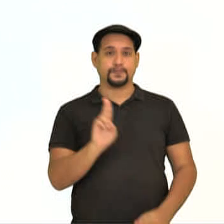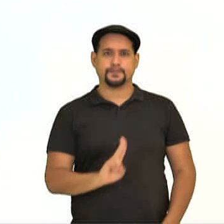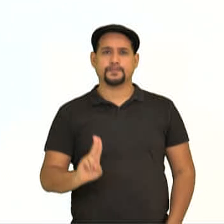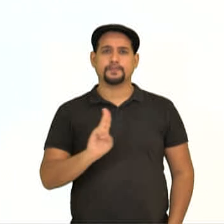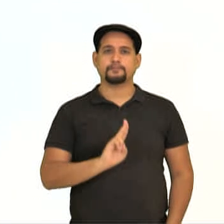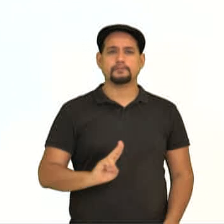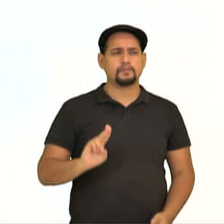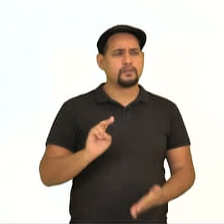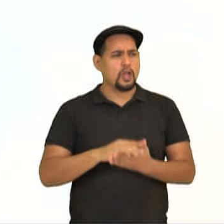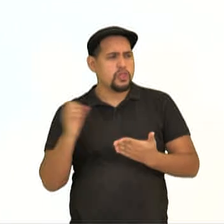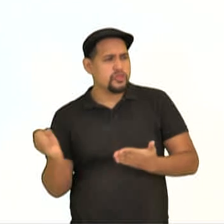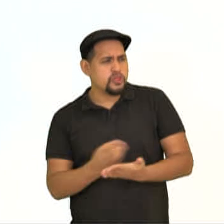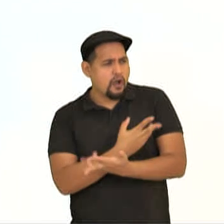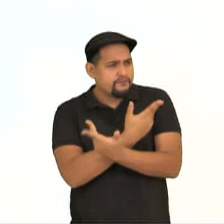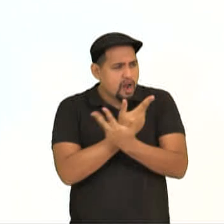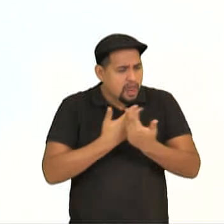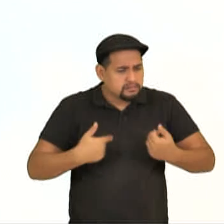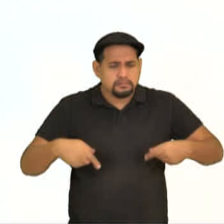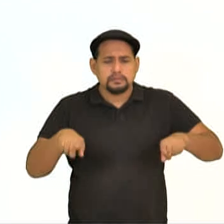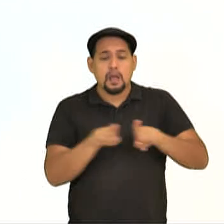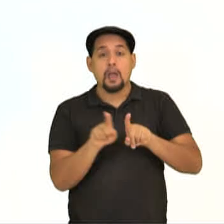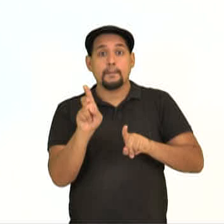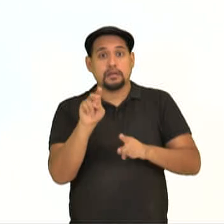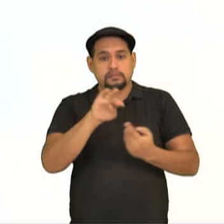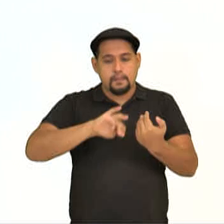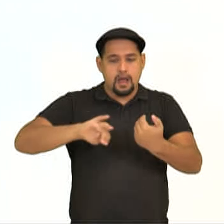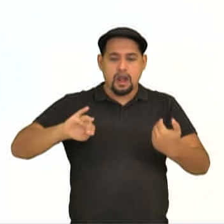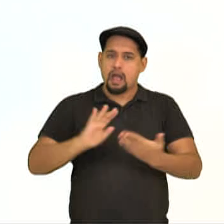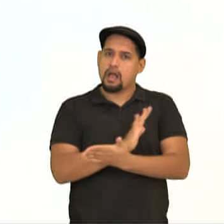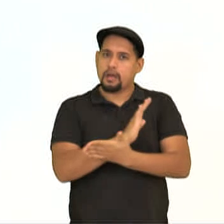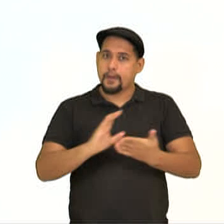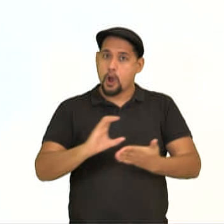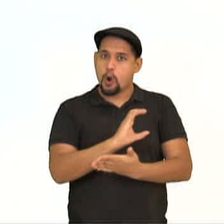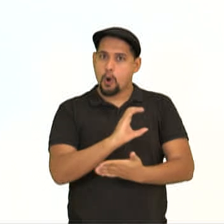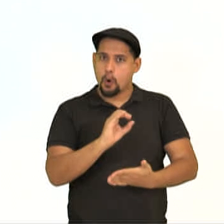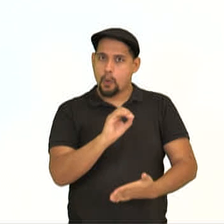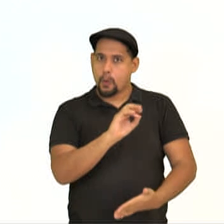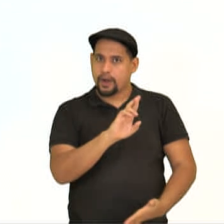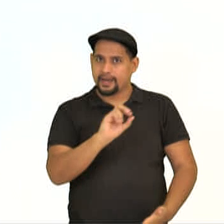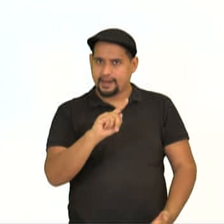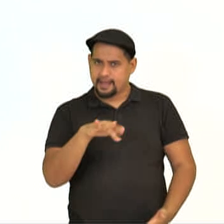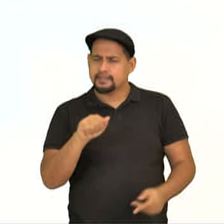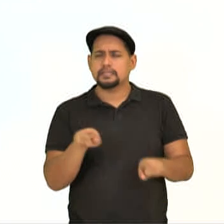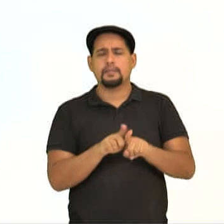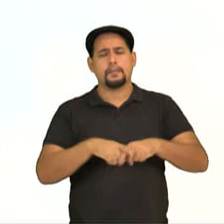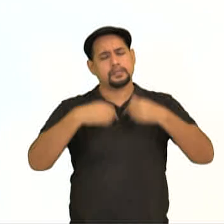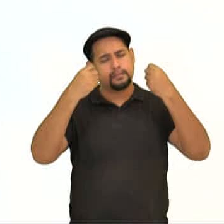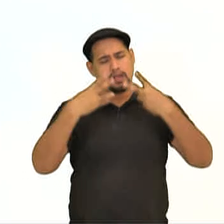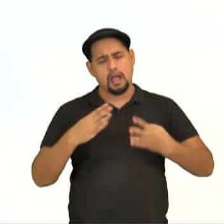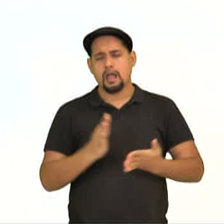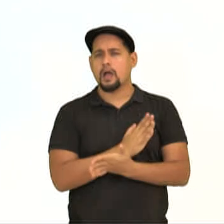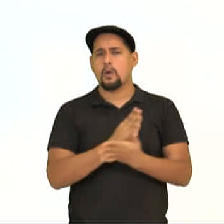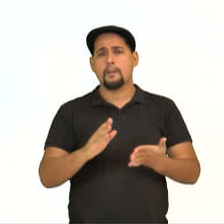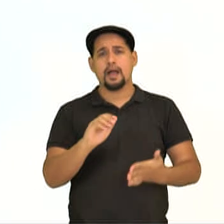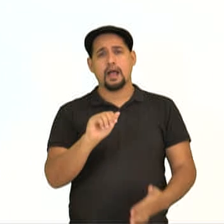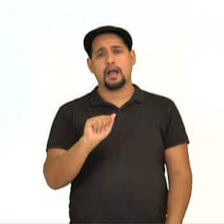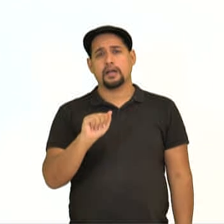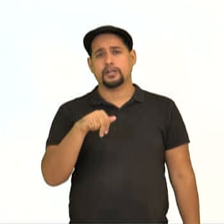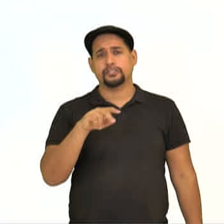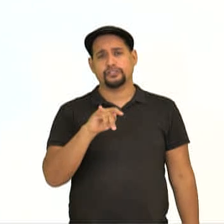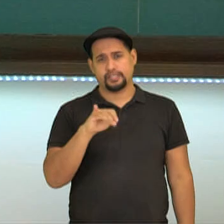acrescentam novos elementos ou para separar orações coordenadas para se expressar uma antítese.